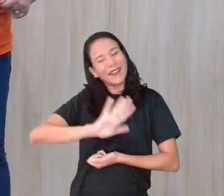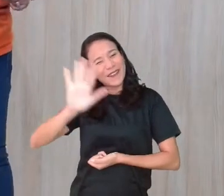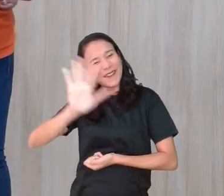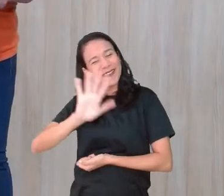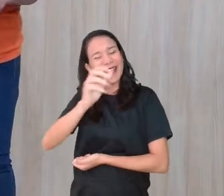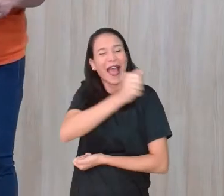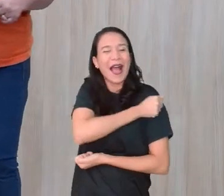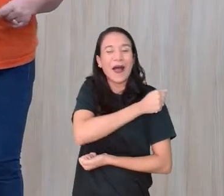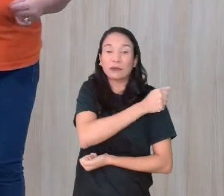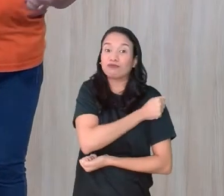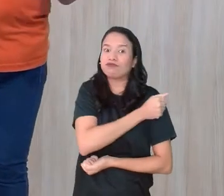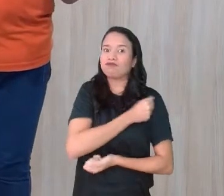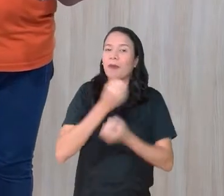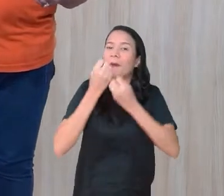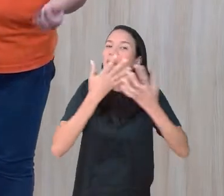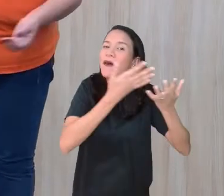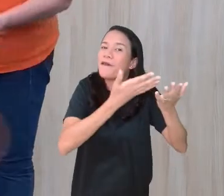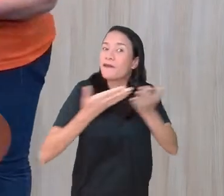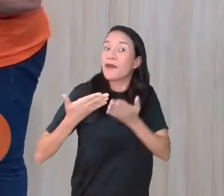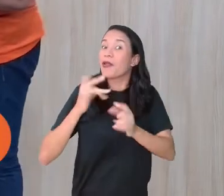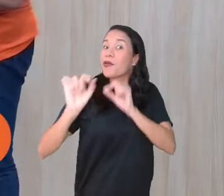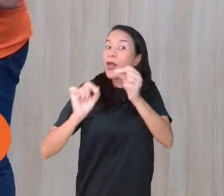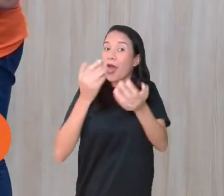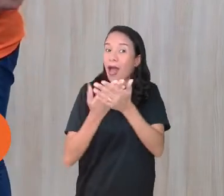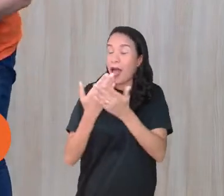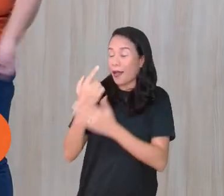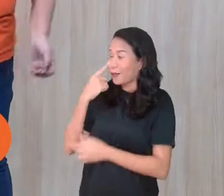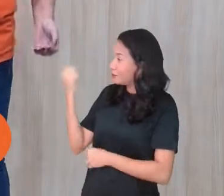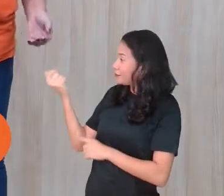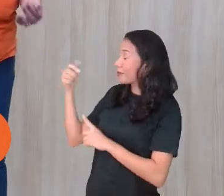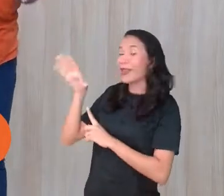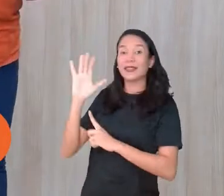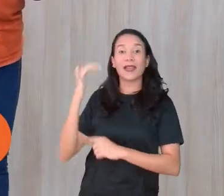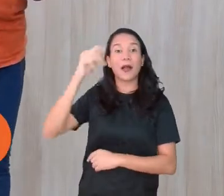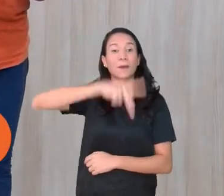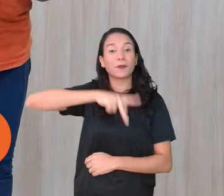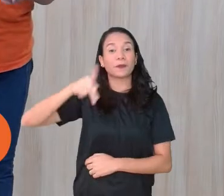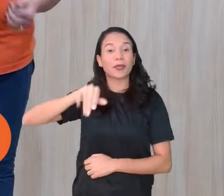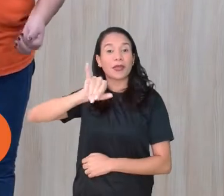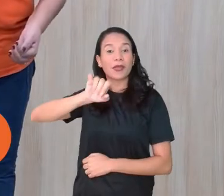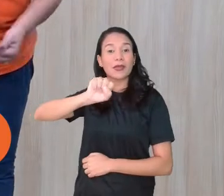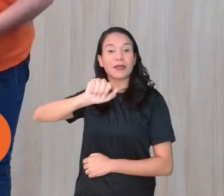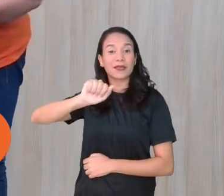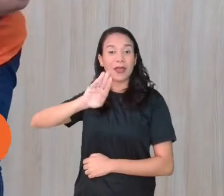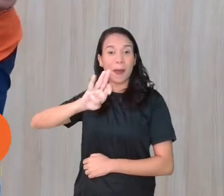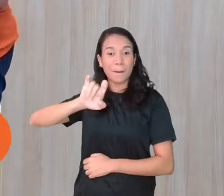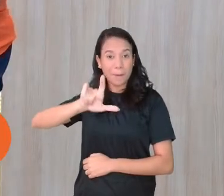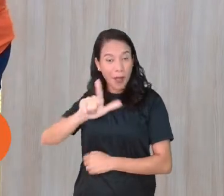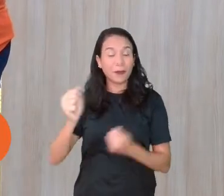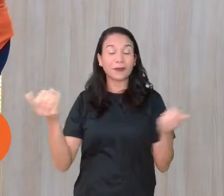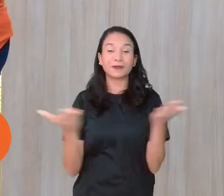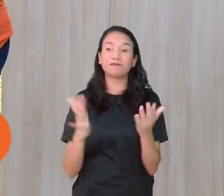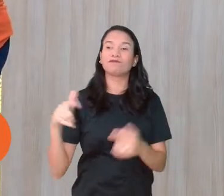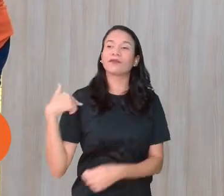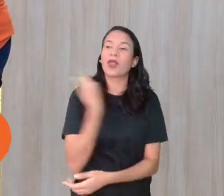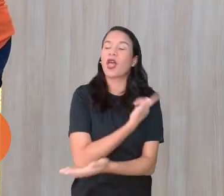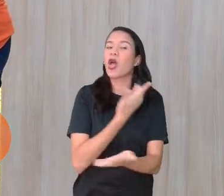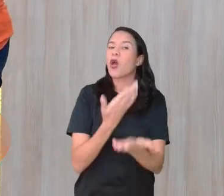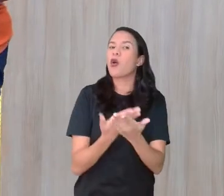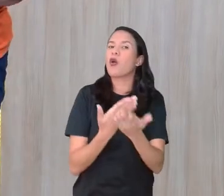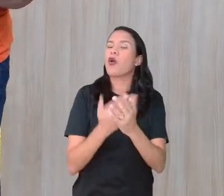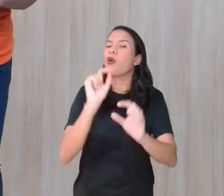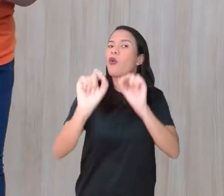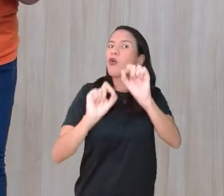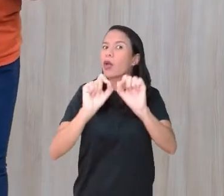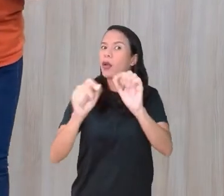Olá, alunos e alunas, bem-vindos a mais uma aula de ciência. Eu sou a professora Isabel e hoje vamos estudar a